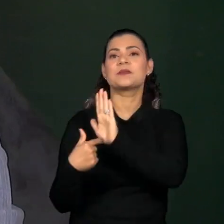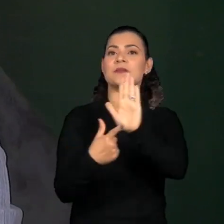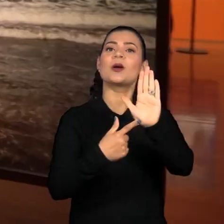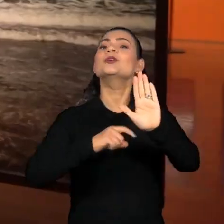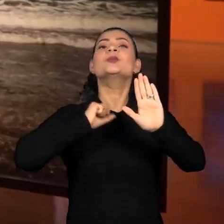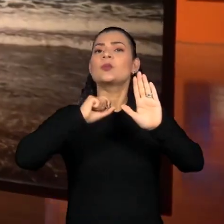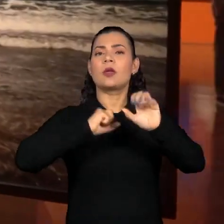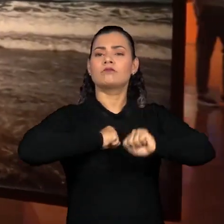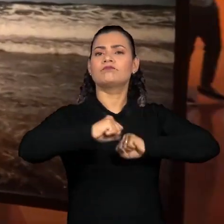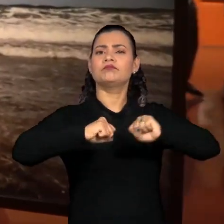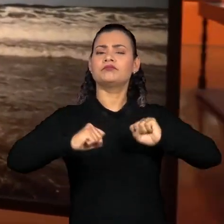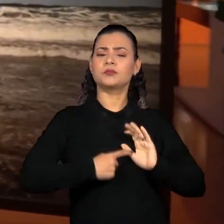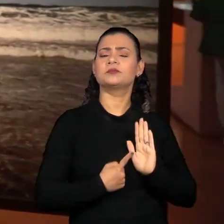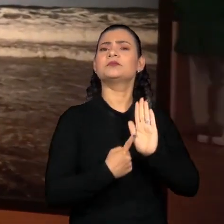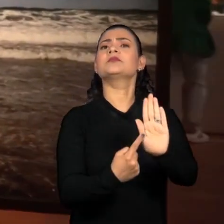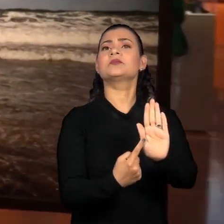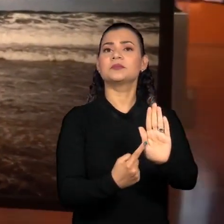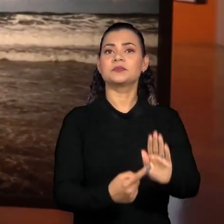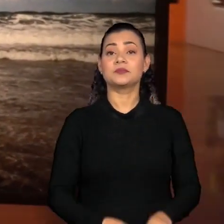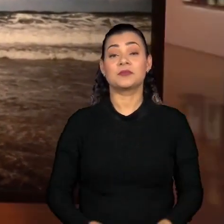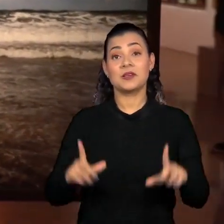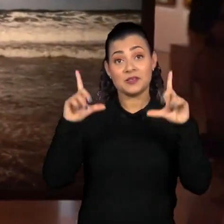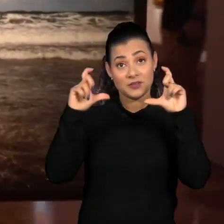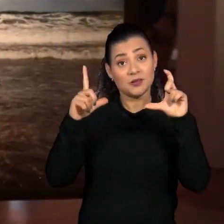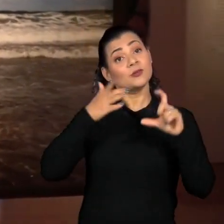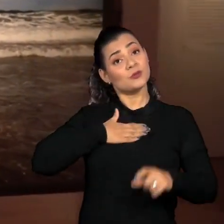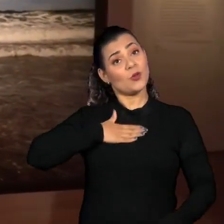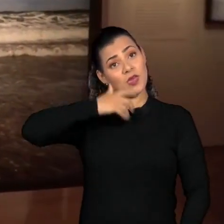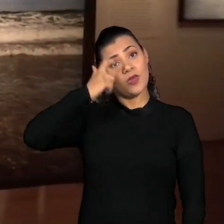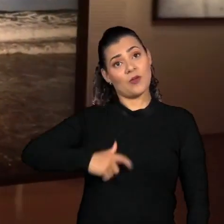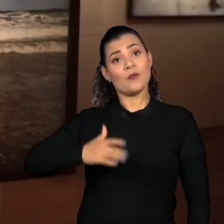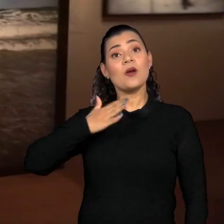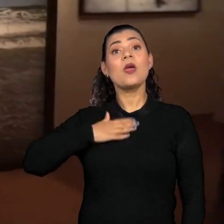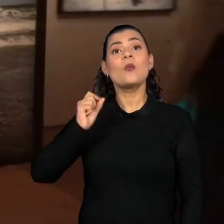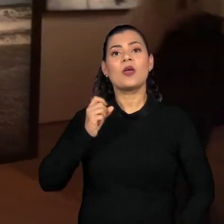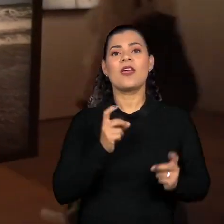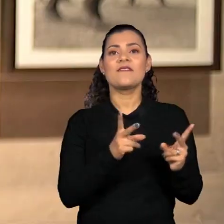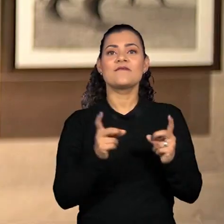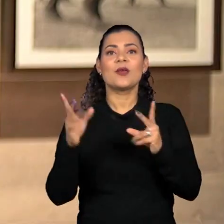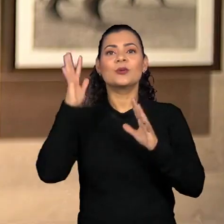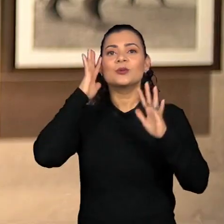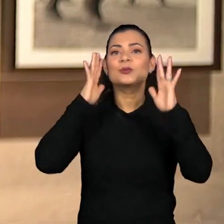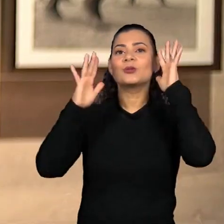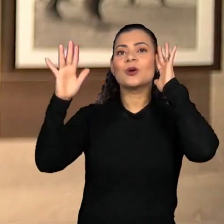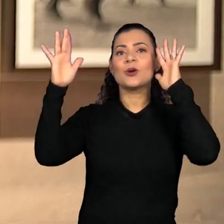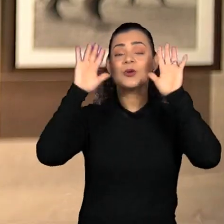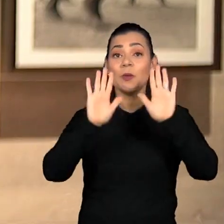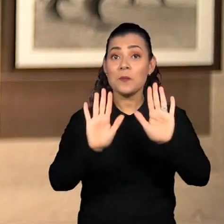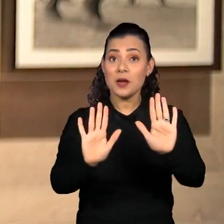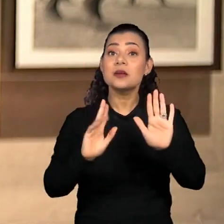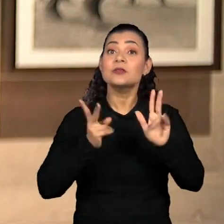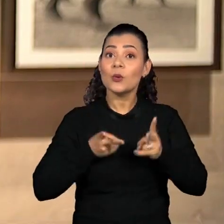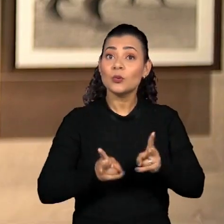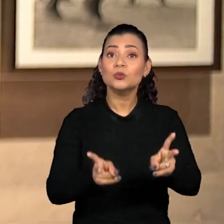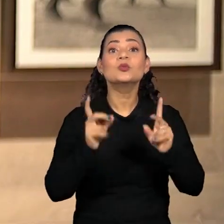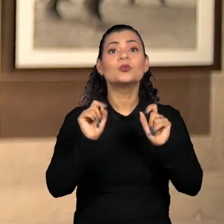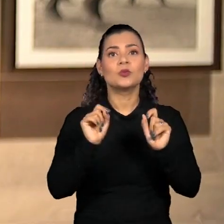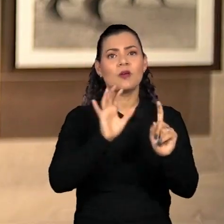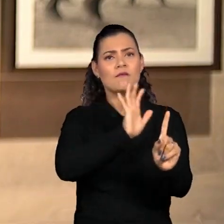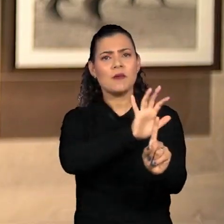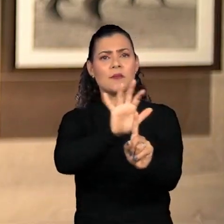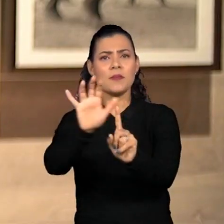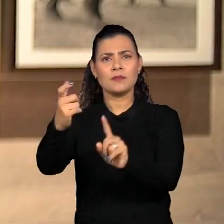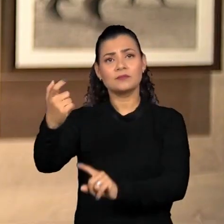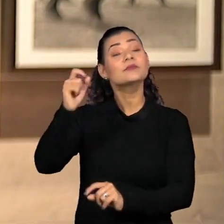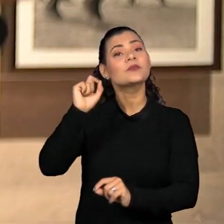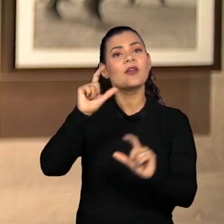manifesto. Esse garoto sou eu. Eu sou um vendedor de sonhos, mas eu continuo botando a cabeça nas pessoas. Está